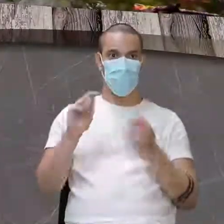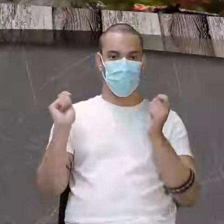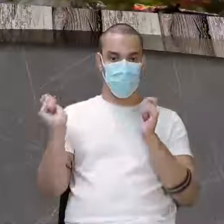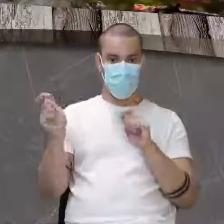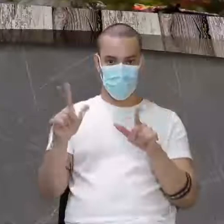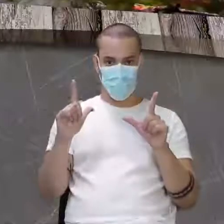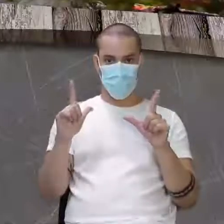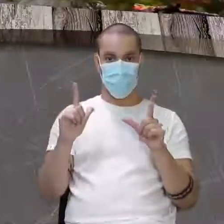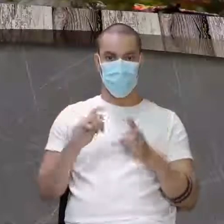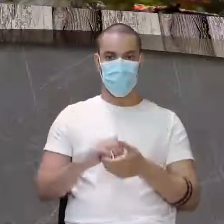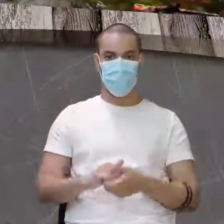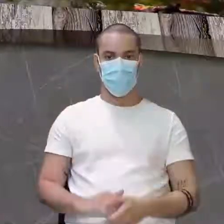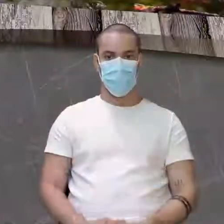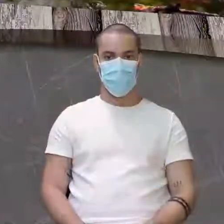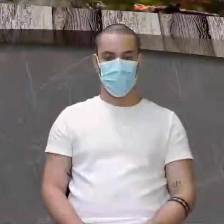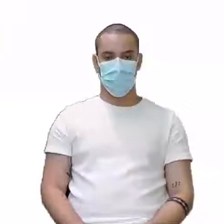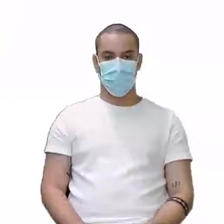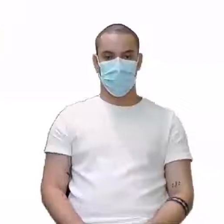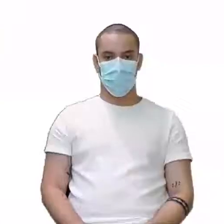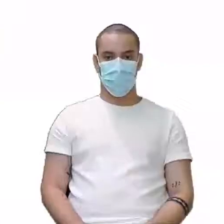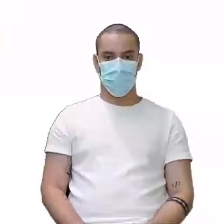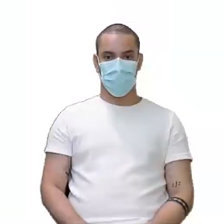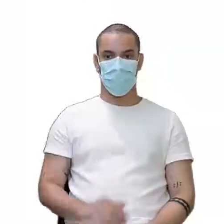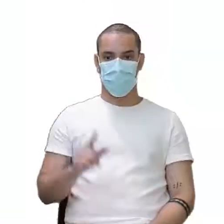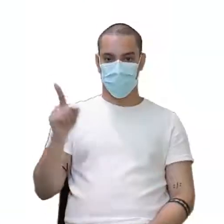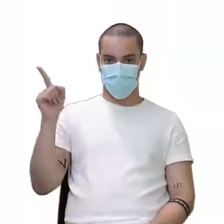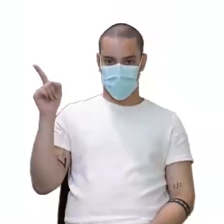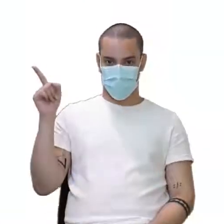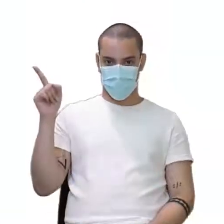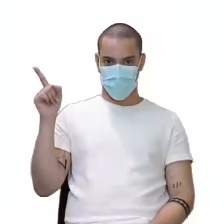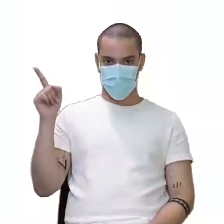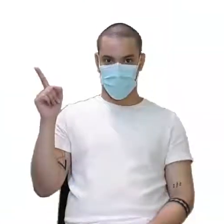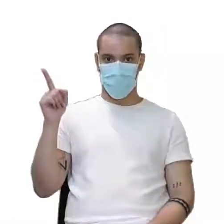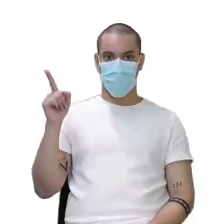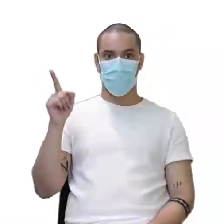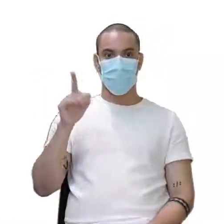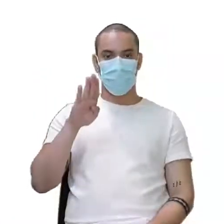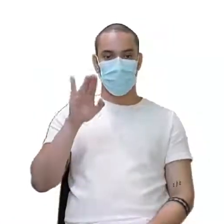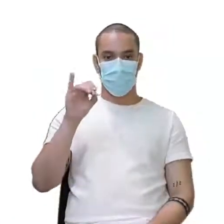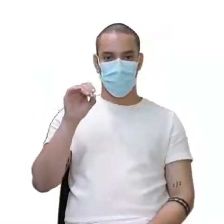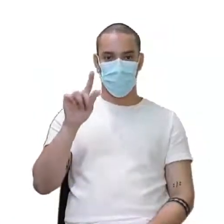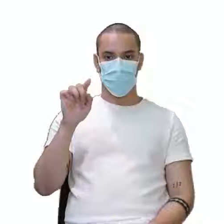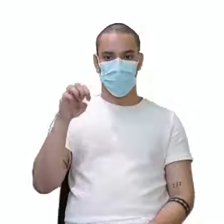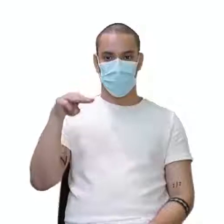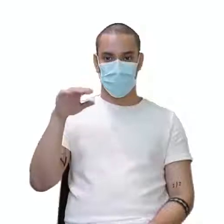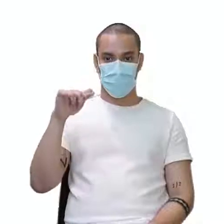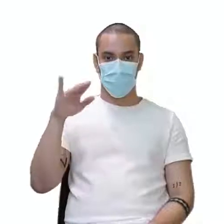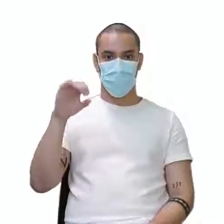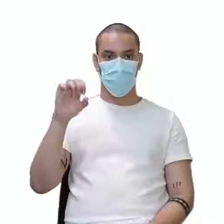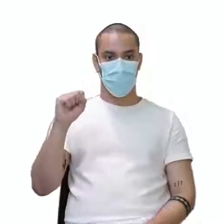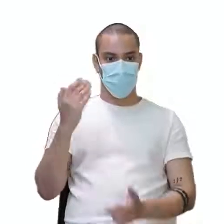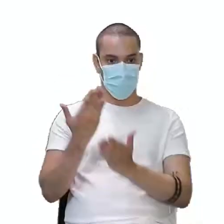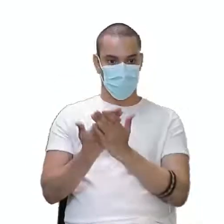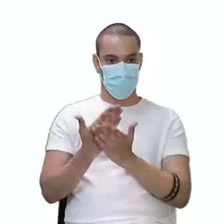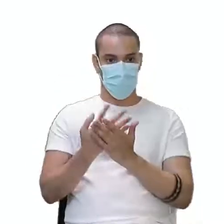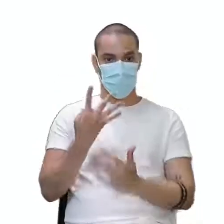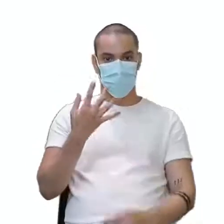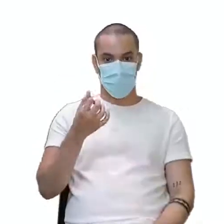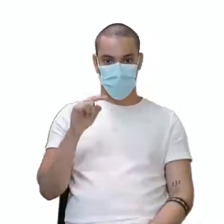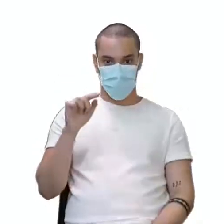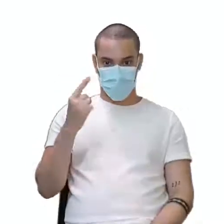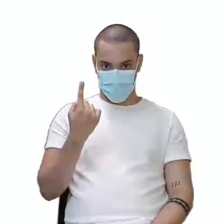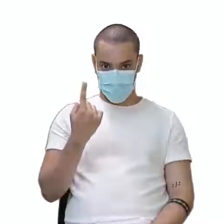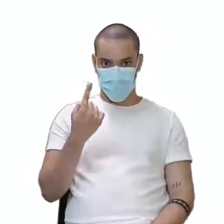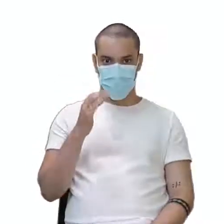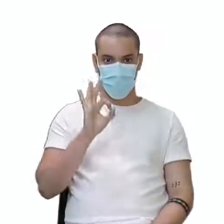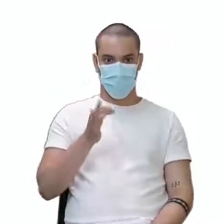olhando. Olha lá, olha no quadro. Joga lá. Ciclos biogeoquímicos, aula 46.1, tá bom? Nós vamos falar